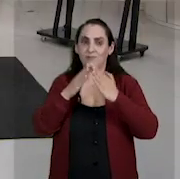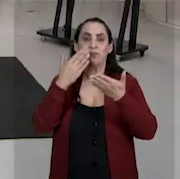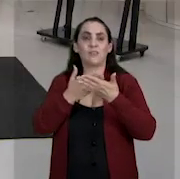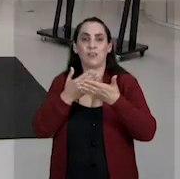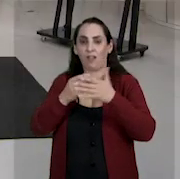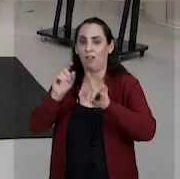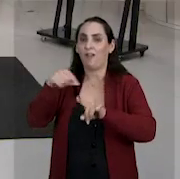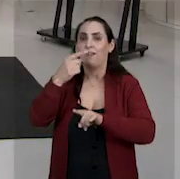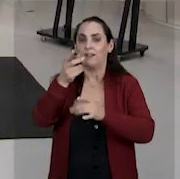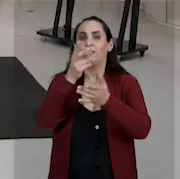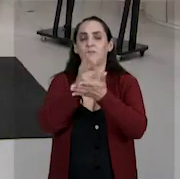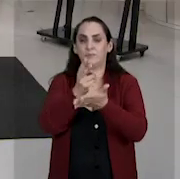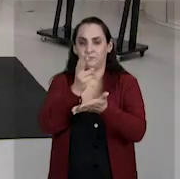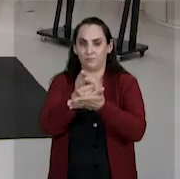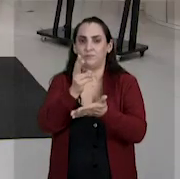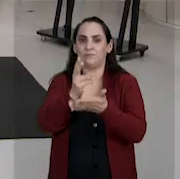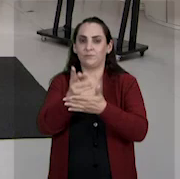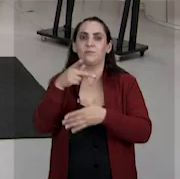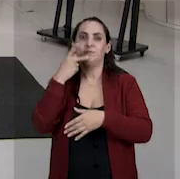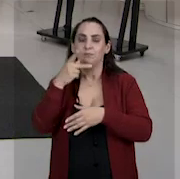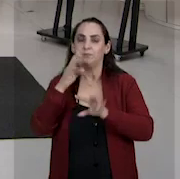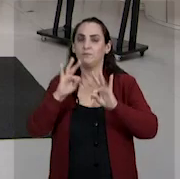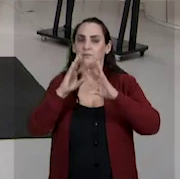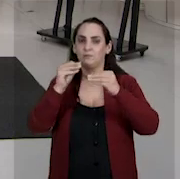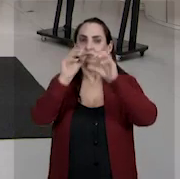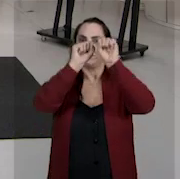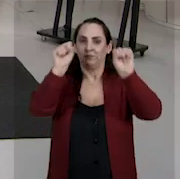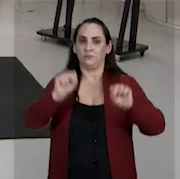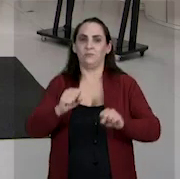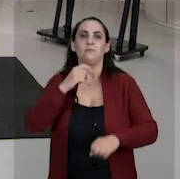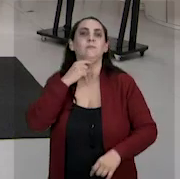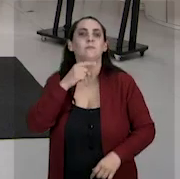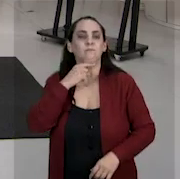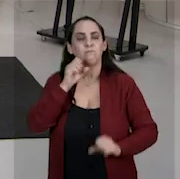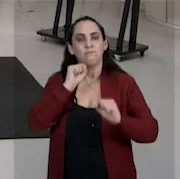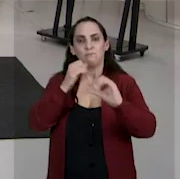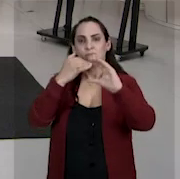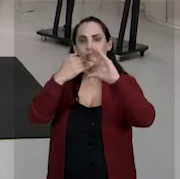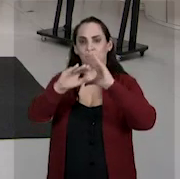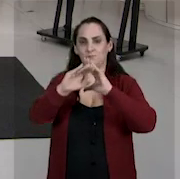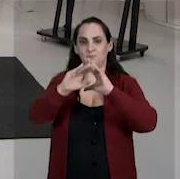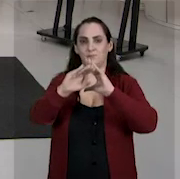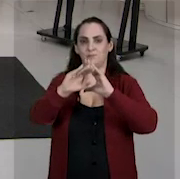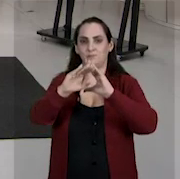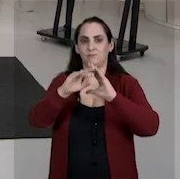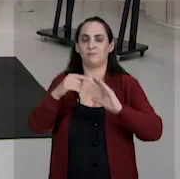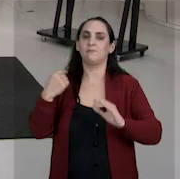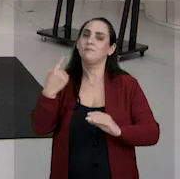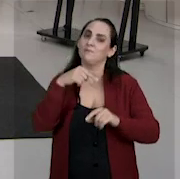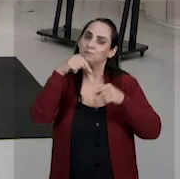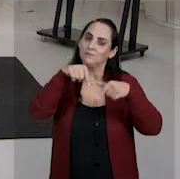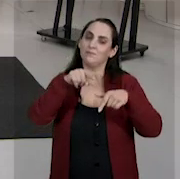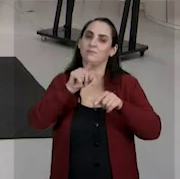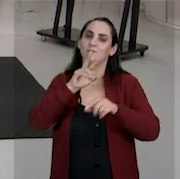aula, a gente continua falando dos sistemas. Se ficou alguma dúvida, mande pra gente no nosso Tira Dúvidas, que eu estarei aqui